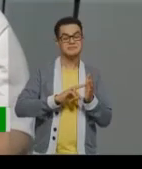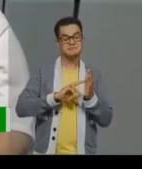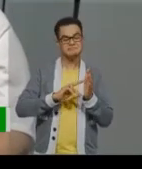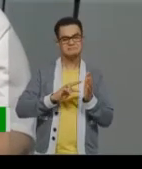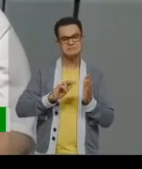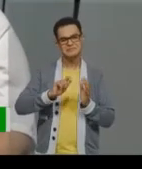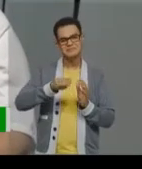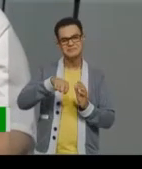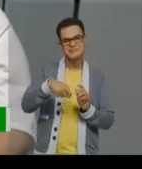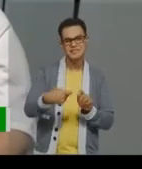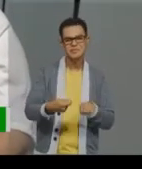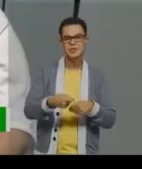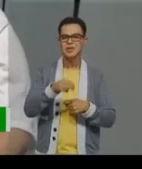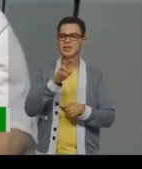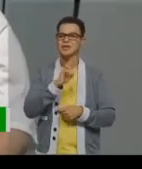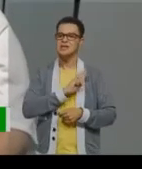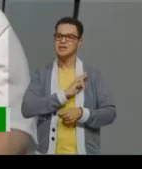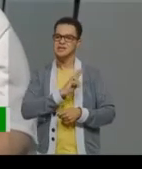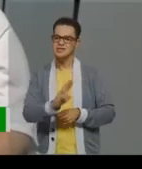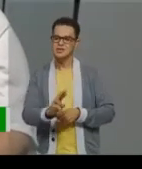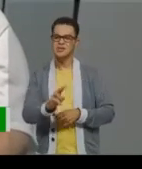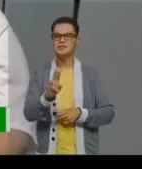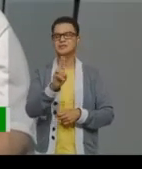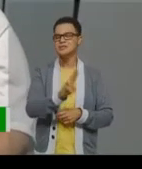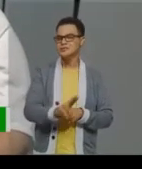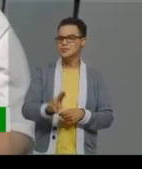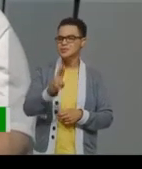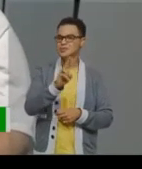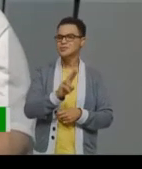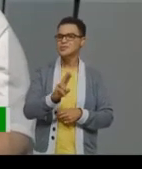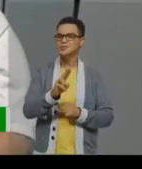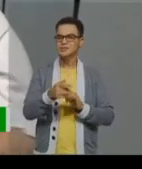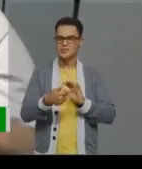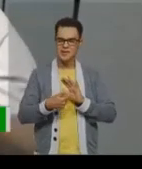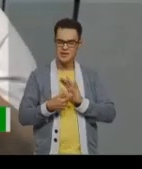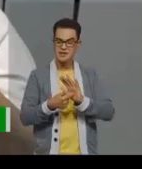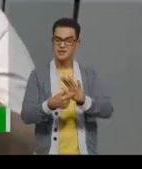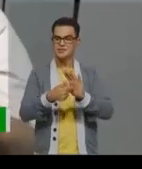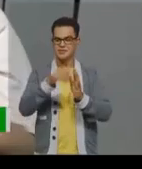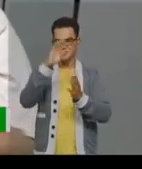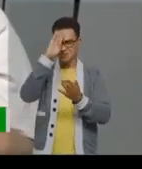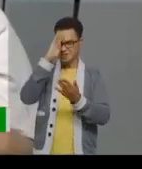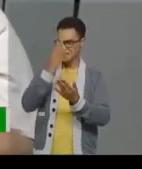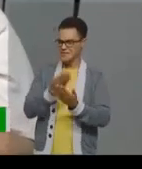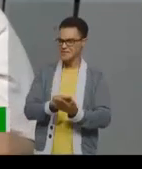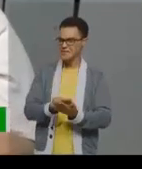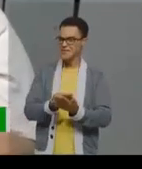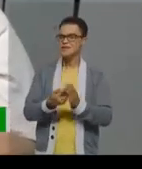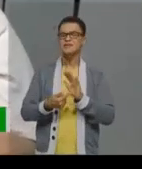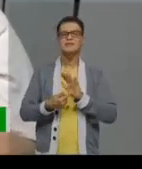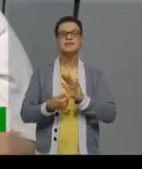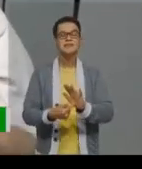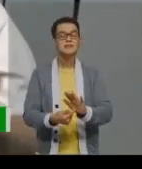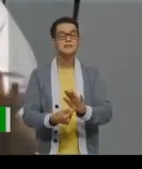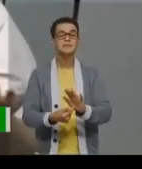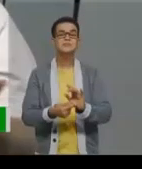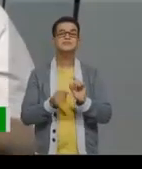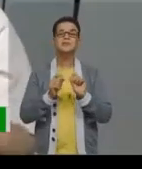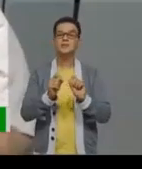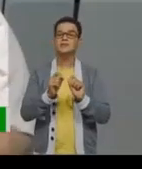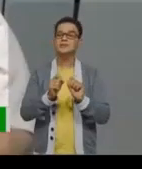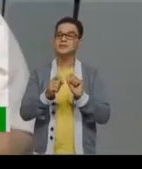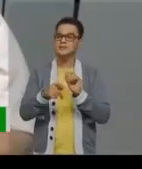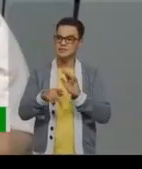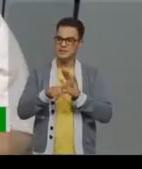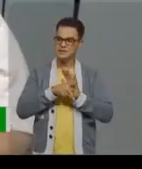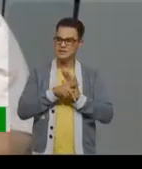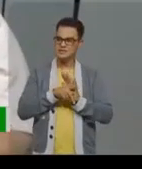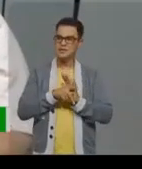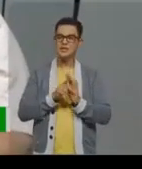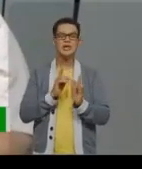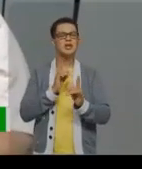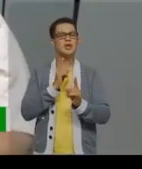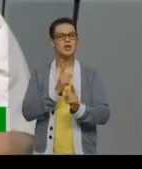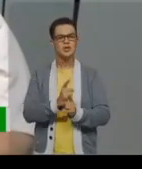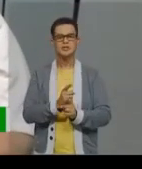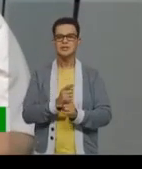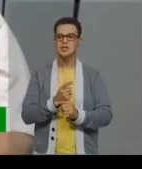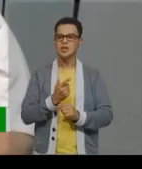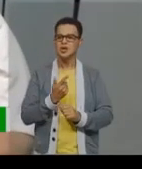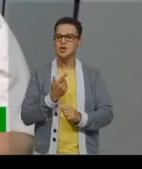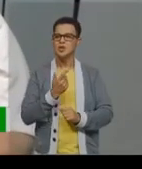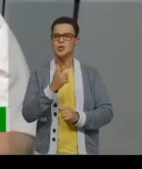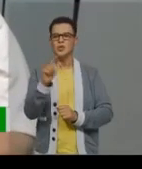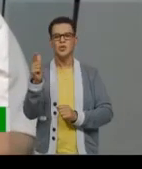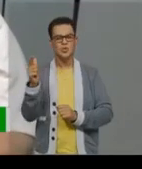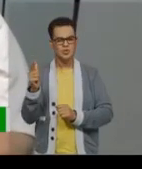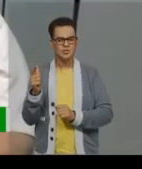se comunicarem, a demonstrarem a sua fé, a demonstrarem o seu pertencimento e a encontrarem outros iguais em